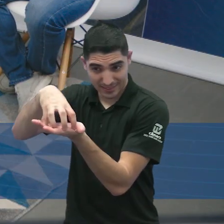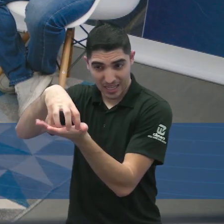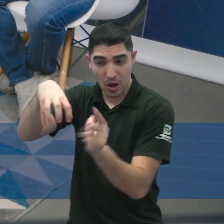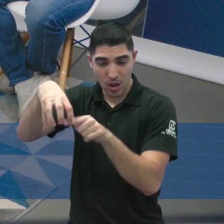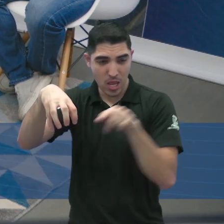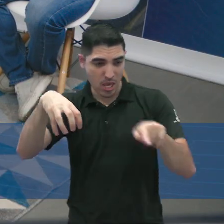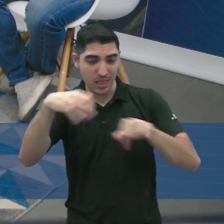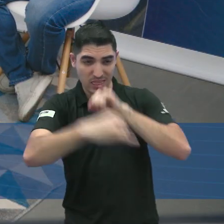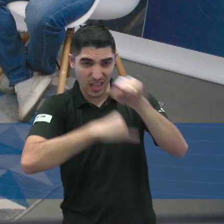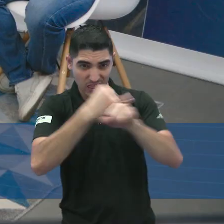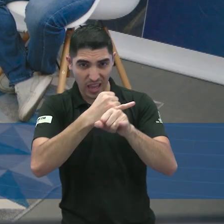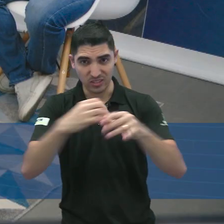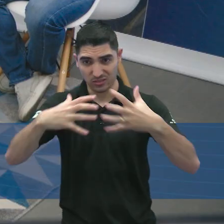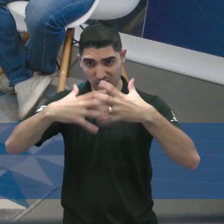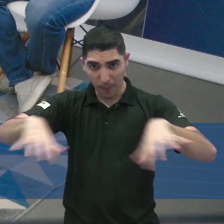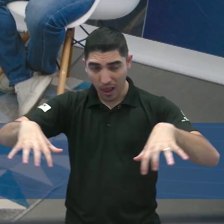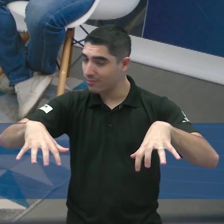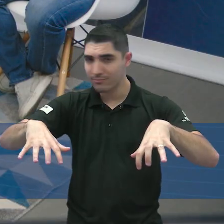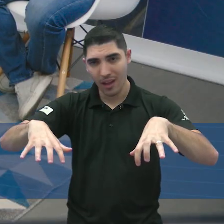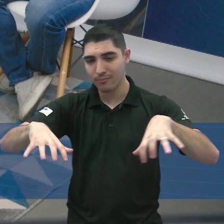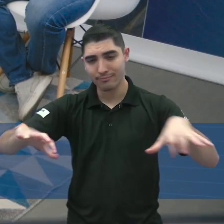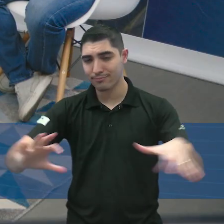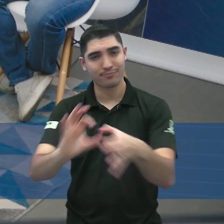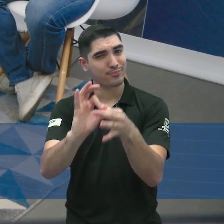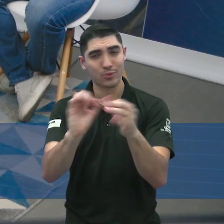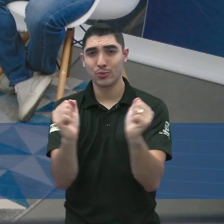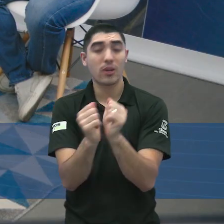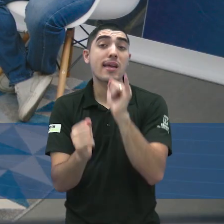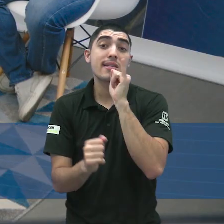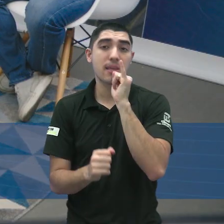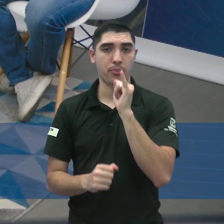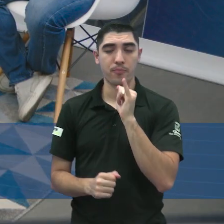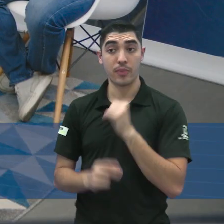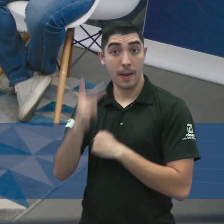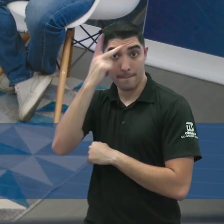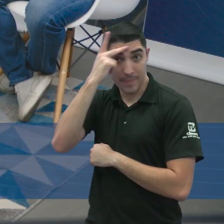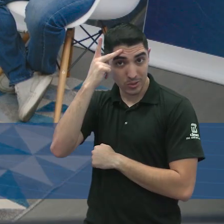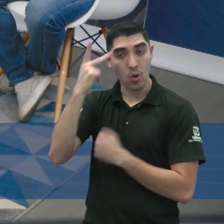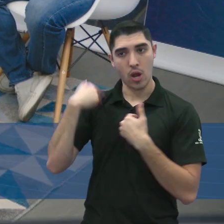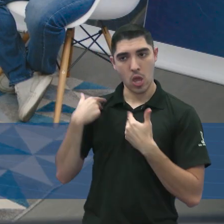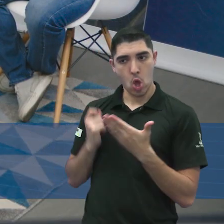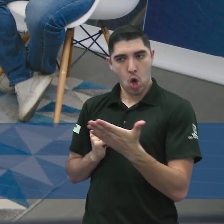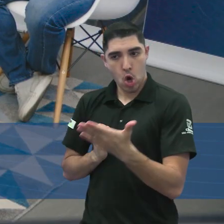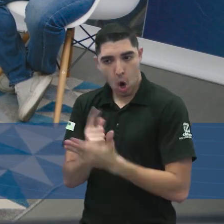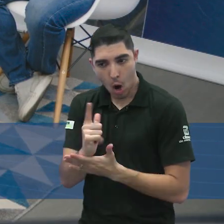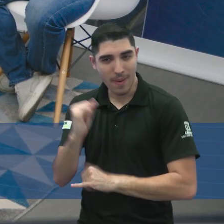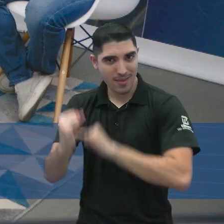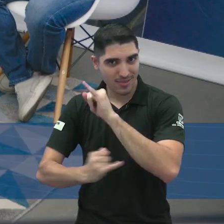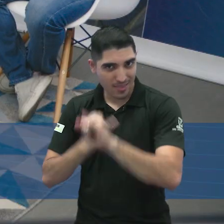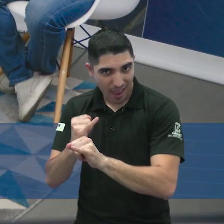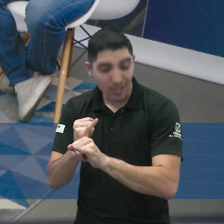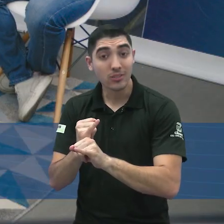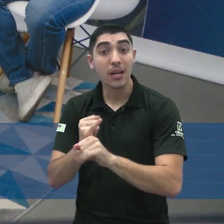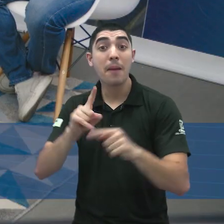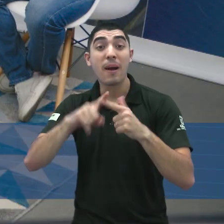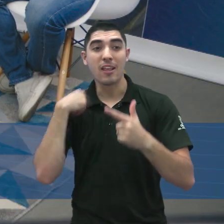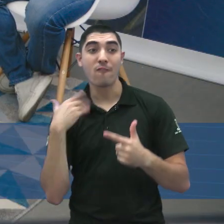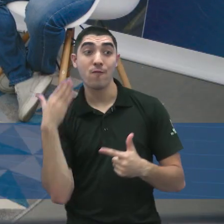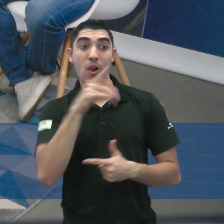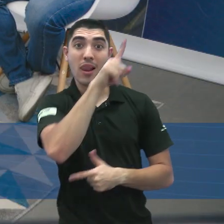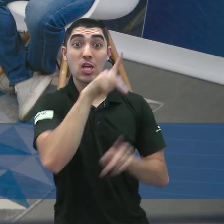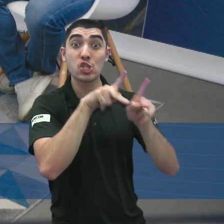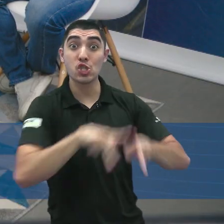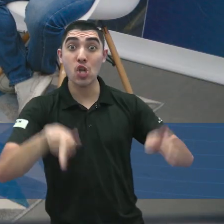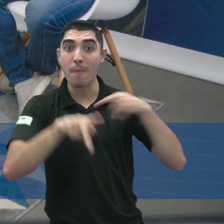né? Um novo modelo, shoppings agora vão ser lugar onde as pessoas vão, testam os produtos, conhecem o produto, mas no fundo depois acabam comprando